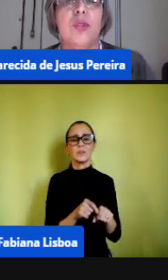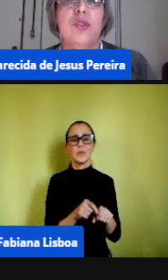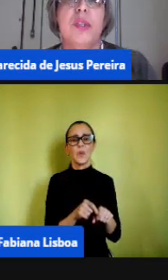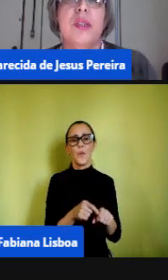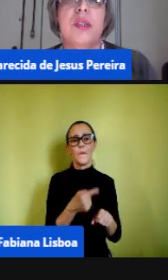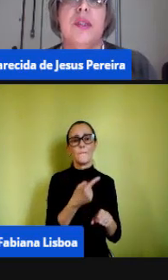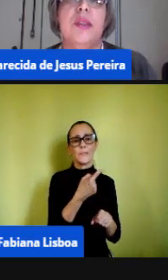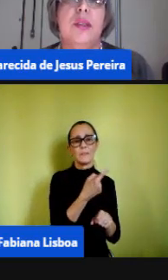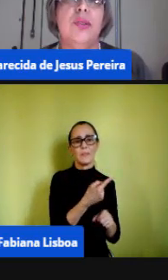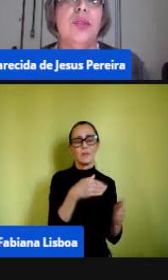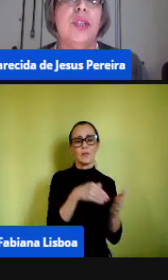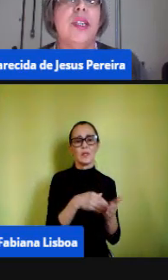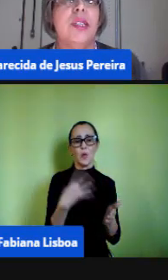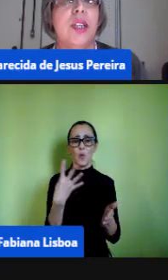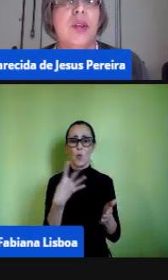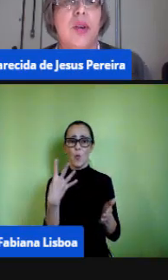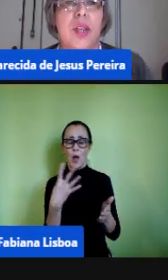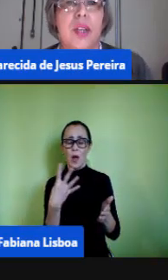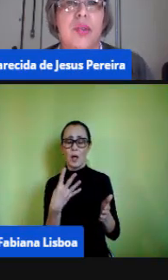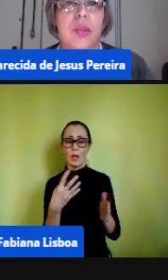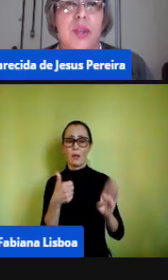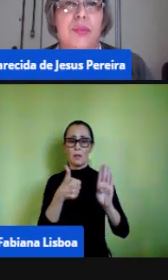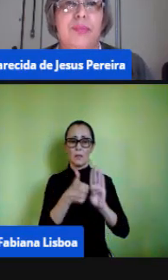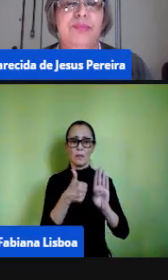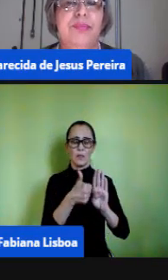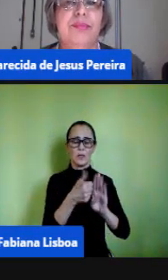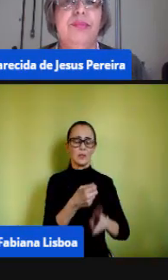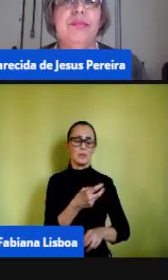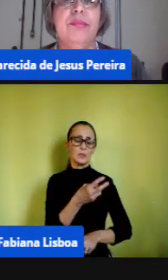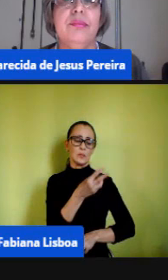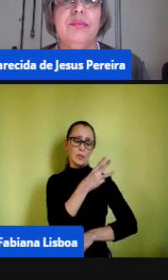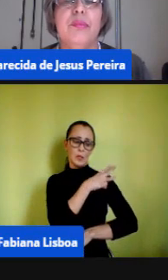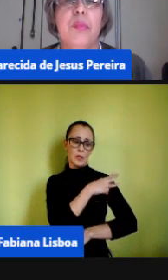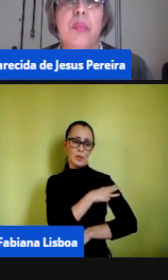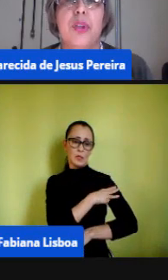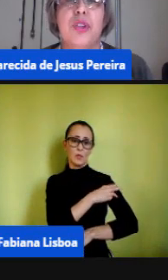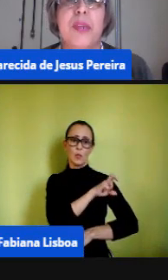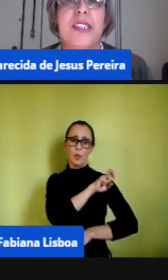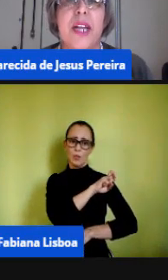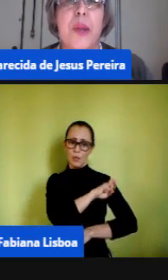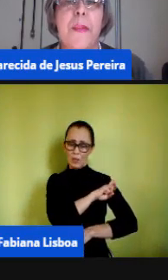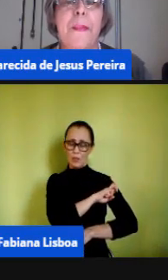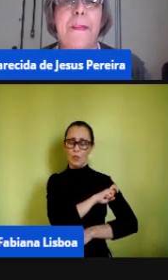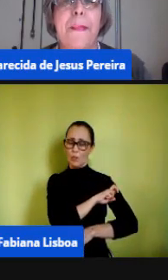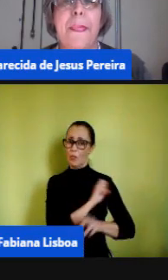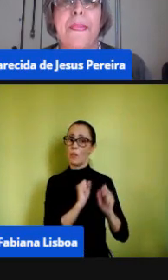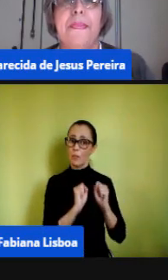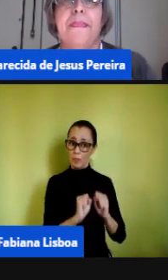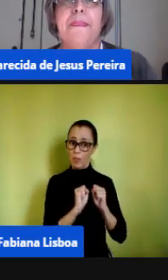as turmas do 3º ao 5º ano. Pode passar.